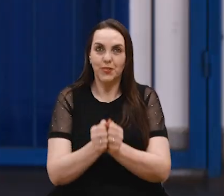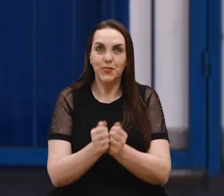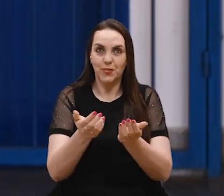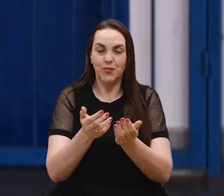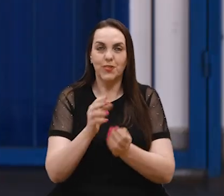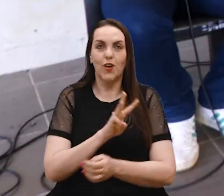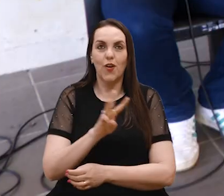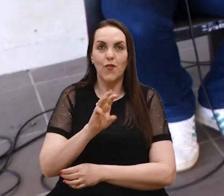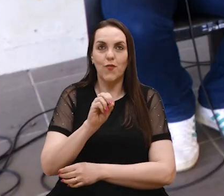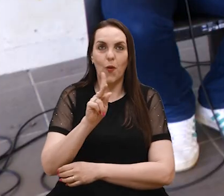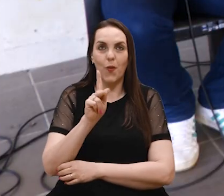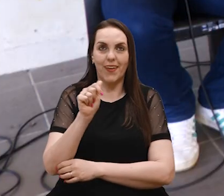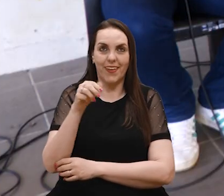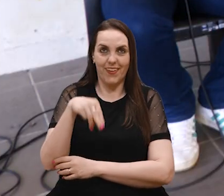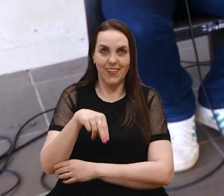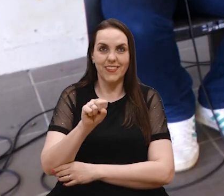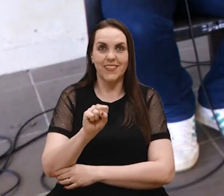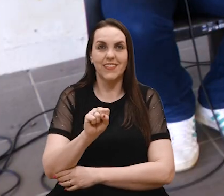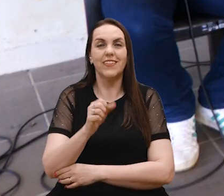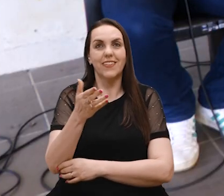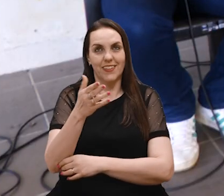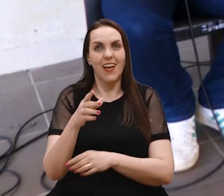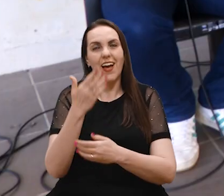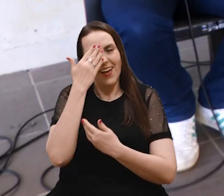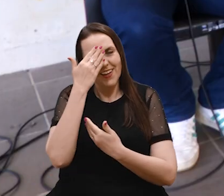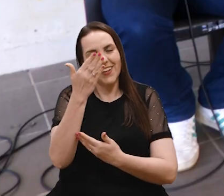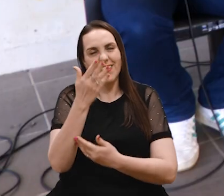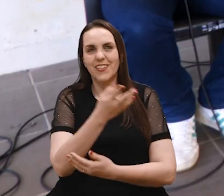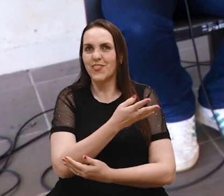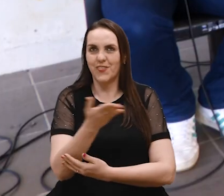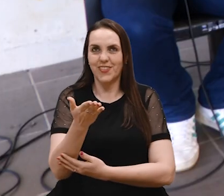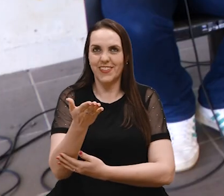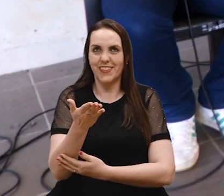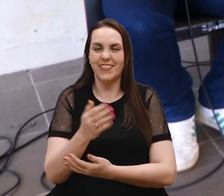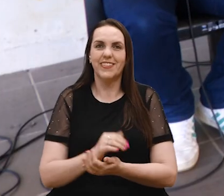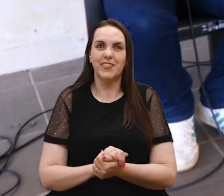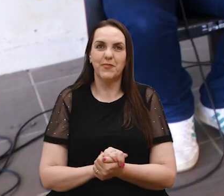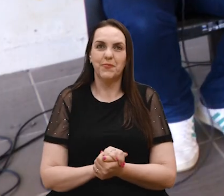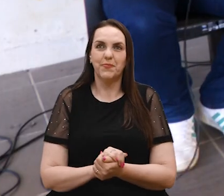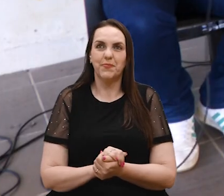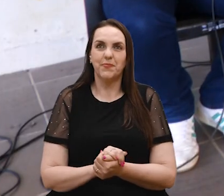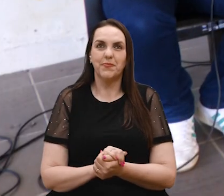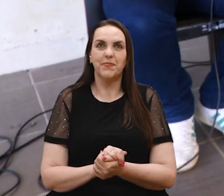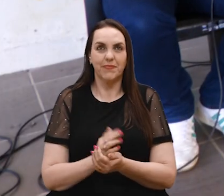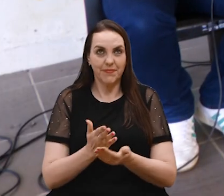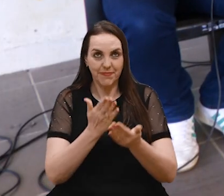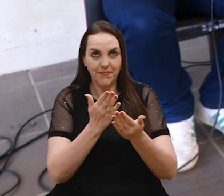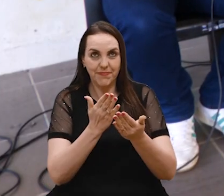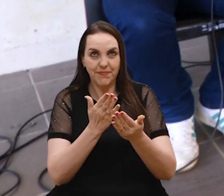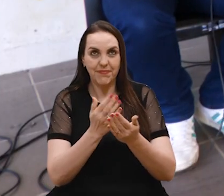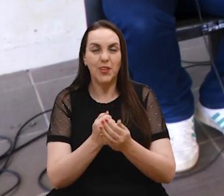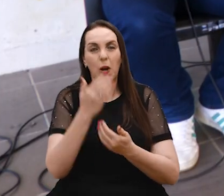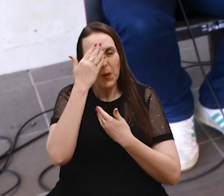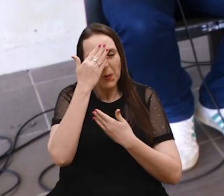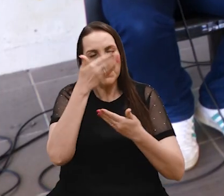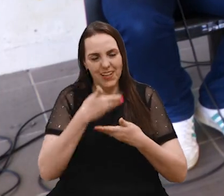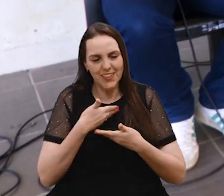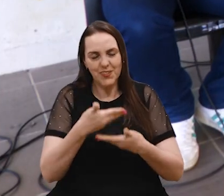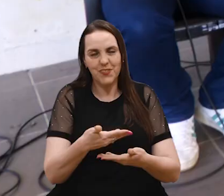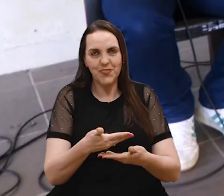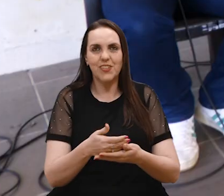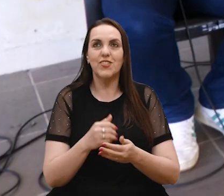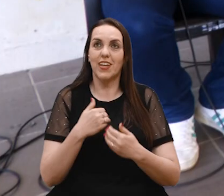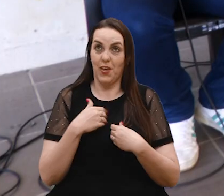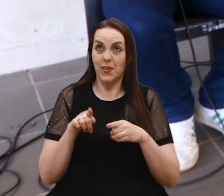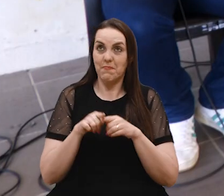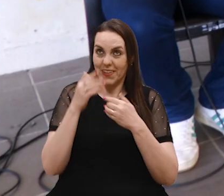o Volks Fervil. Agradeço a presença de vocês. Vereador Rafa? Muito obrigado pelo convite. Eu que